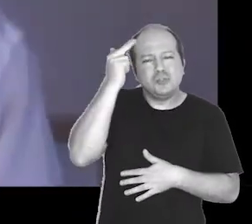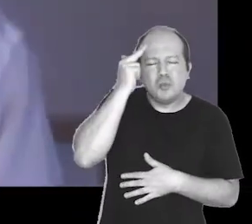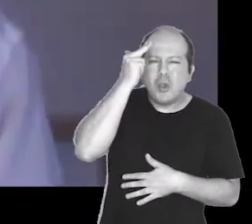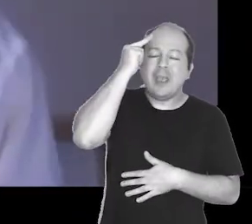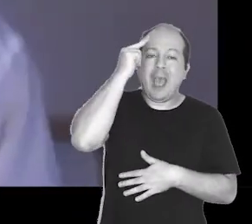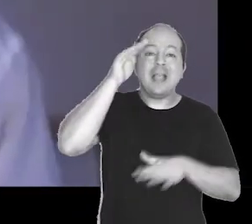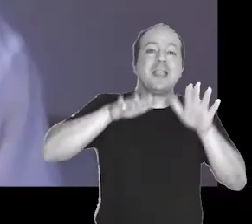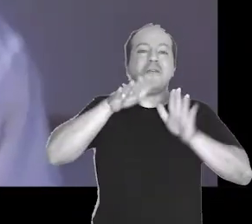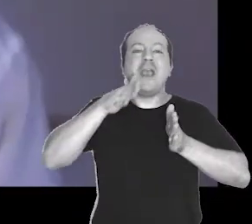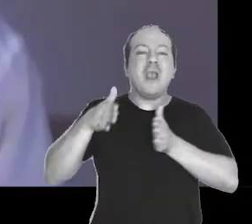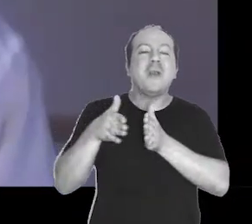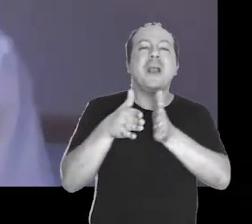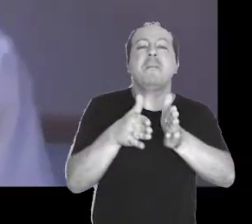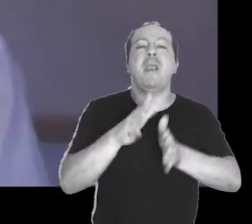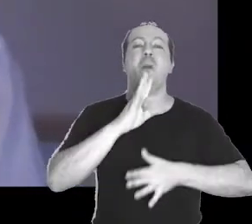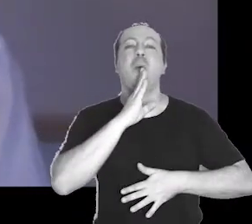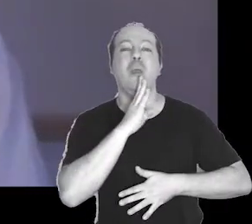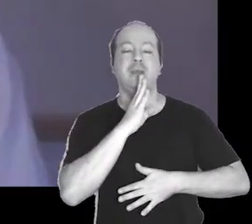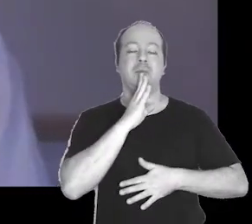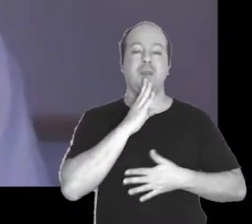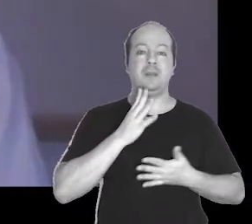caminho também para o conhecimento?